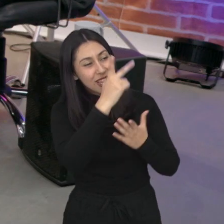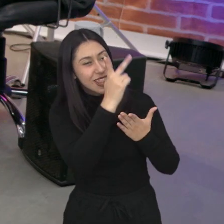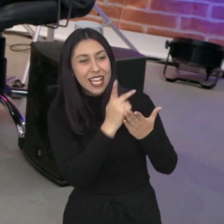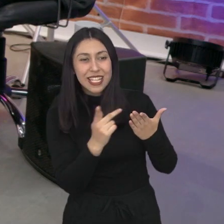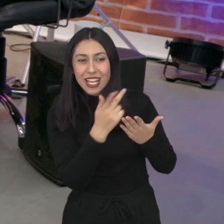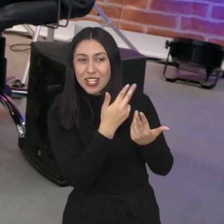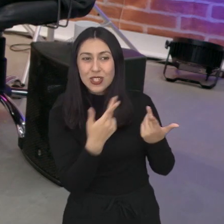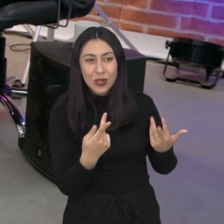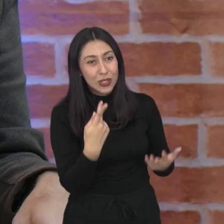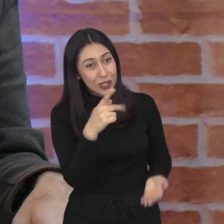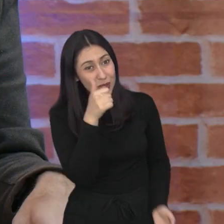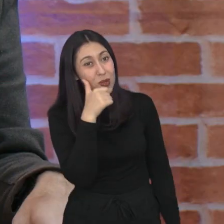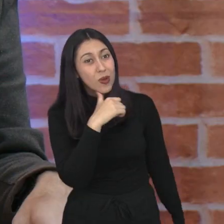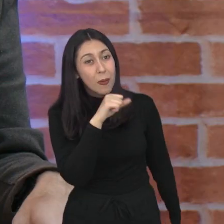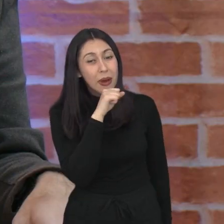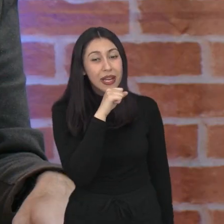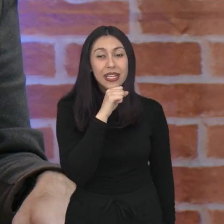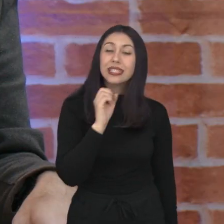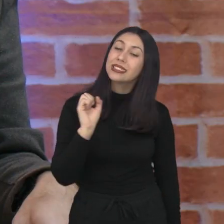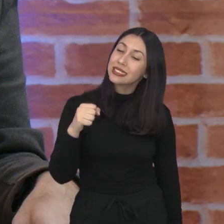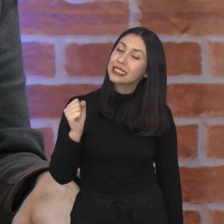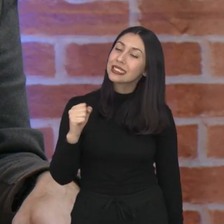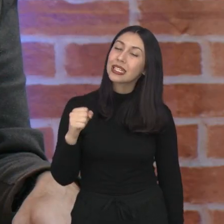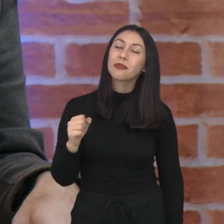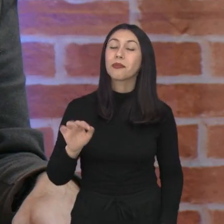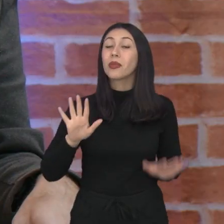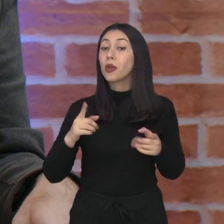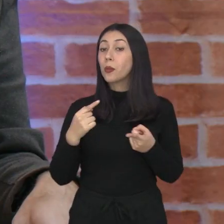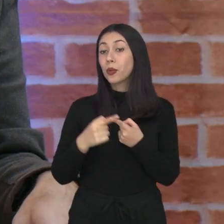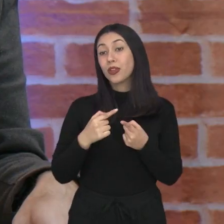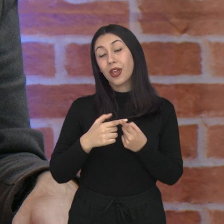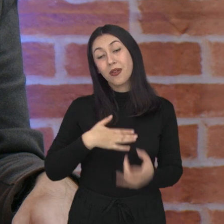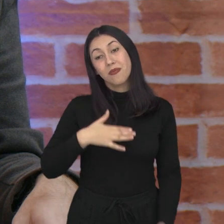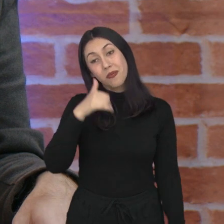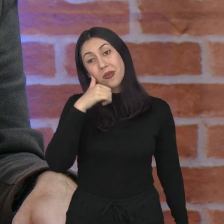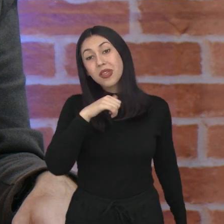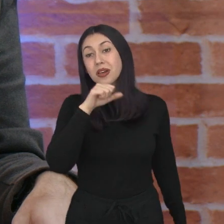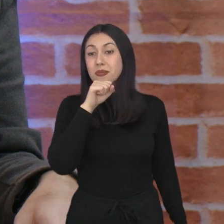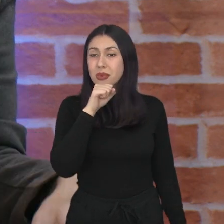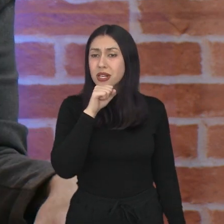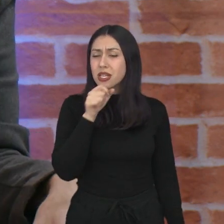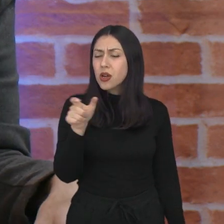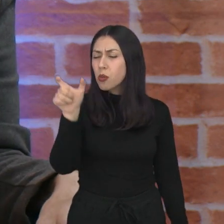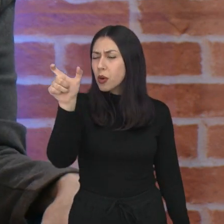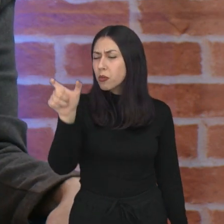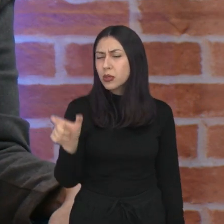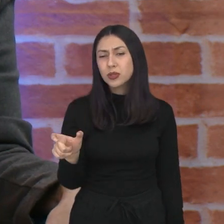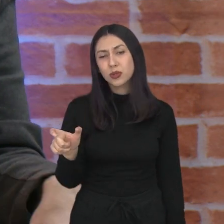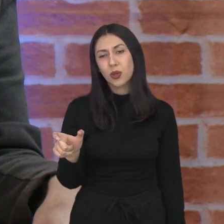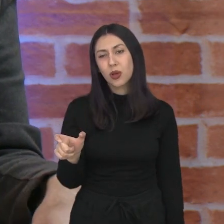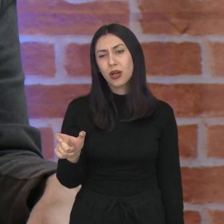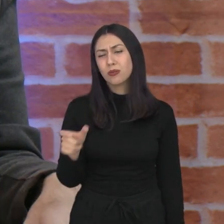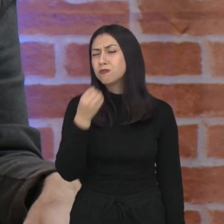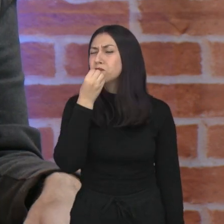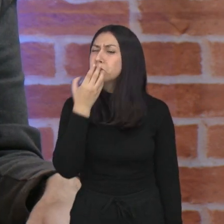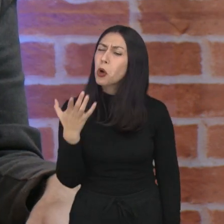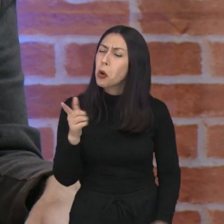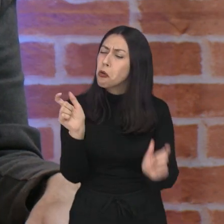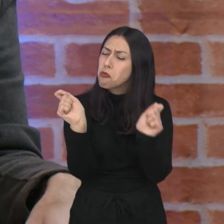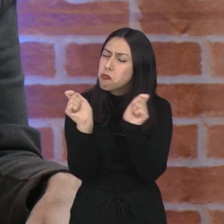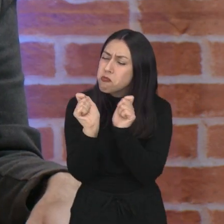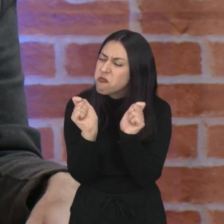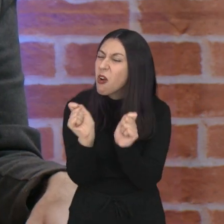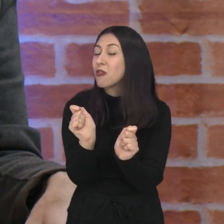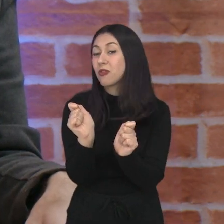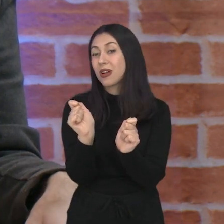né? Sim, sim, sim, sim, sim. É porque minha mãe, ela é a pessoa mais boazinha e meiga